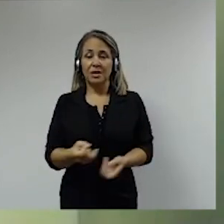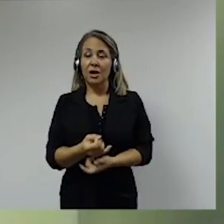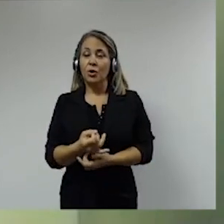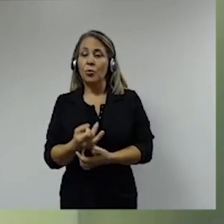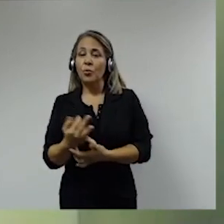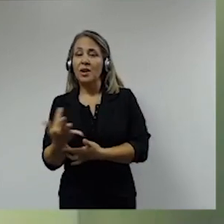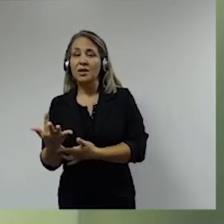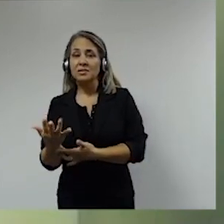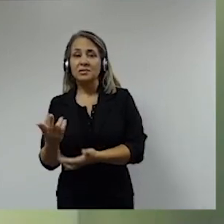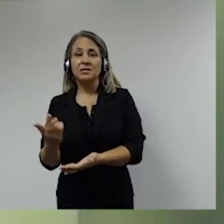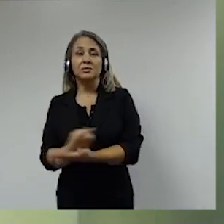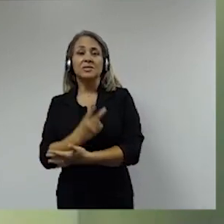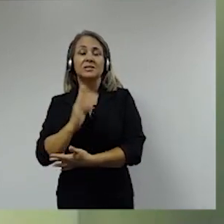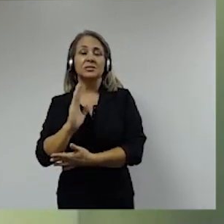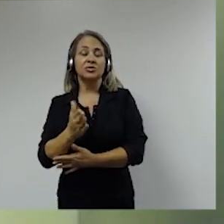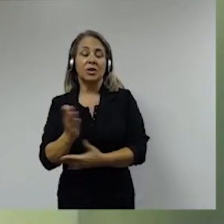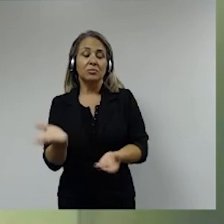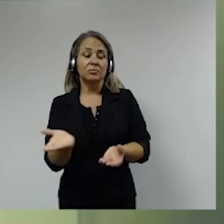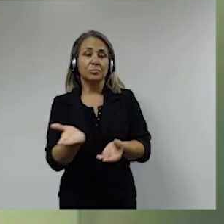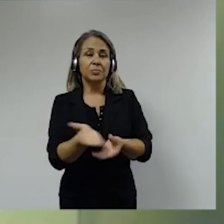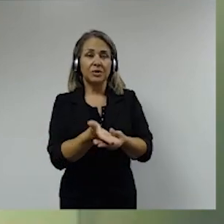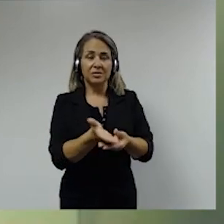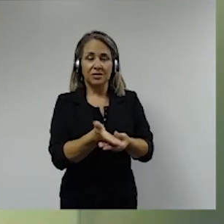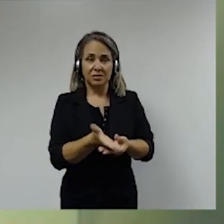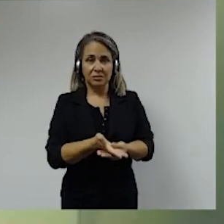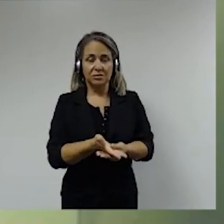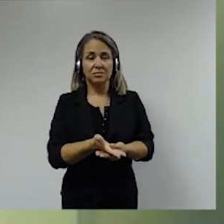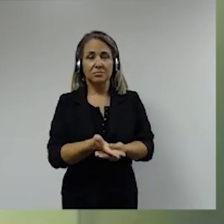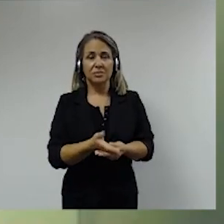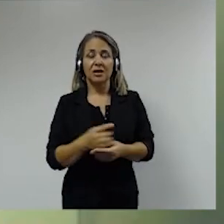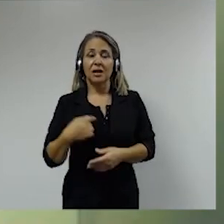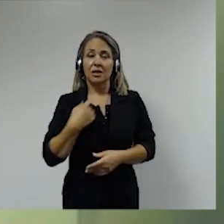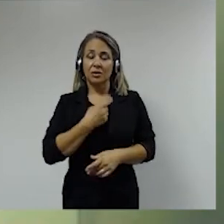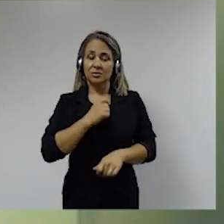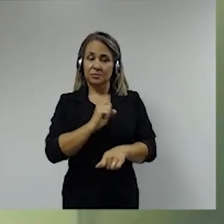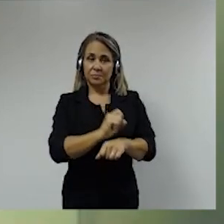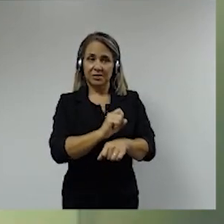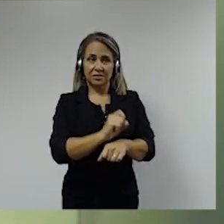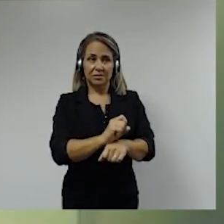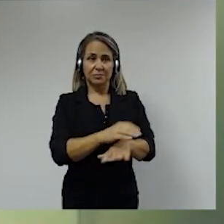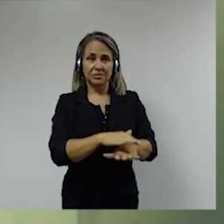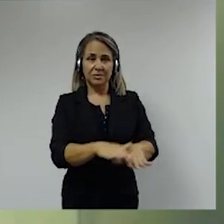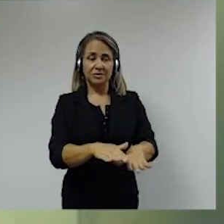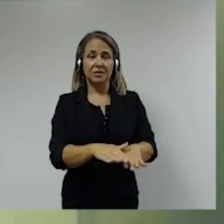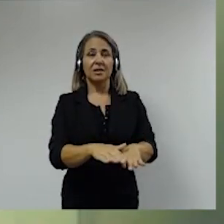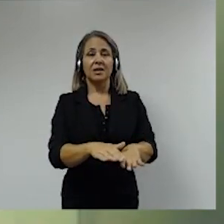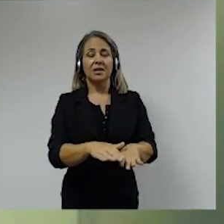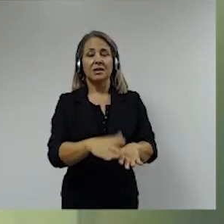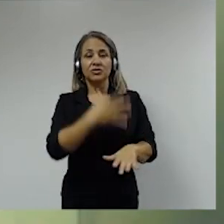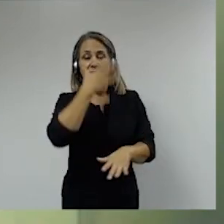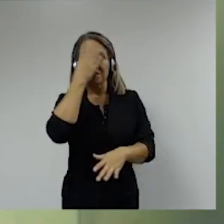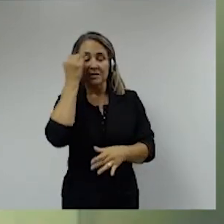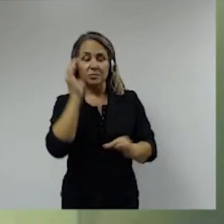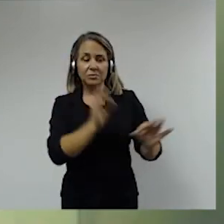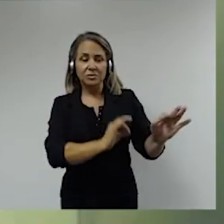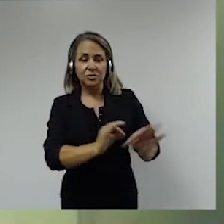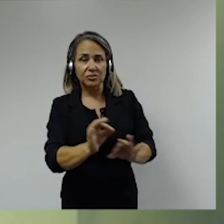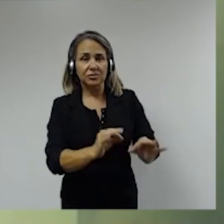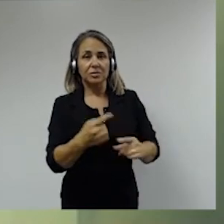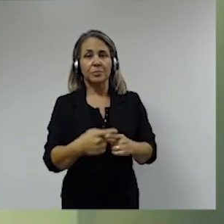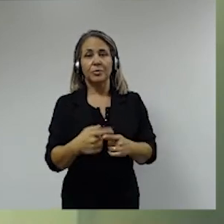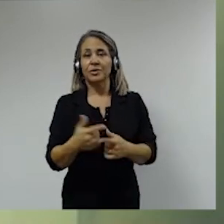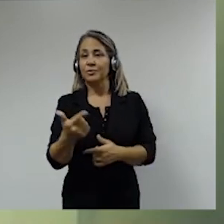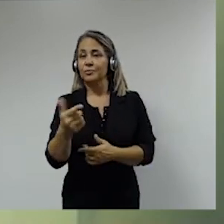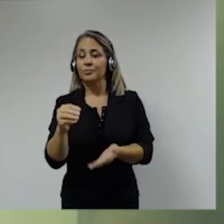Quantas vezes ou quantos processos nós deixamos de agilizar por não ter